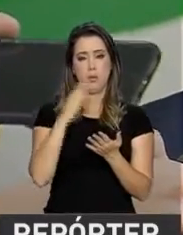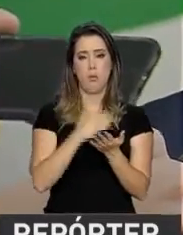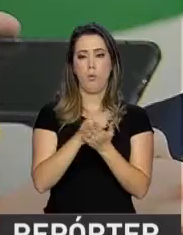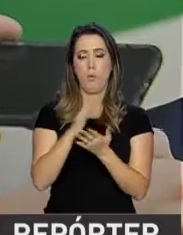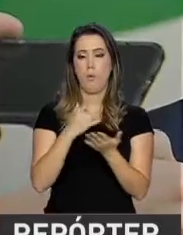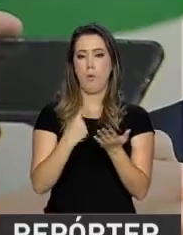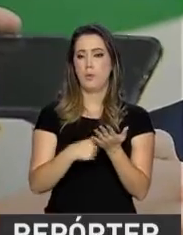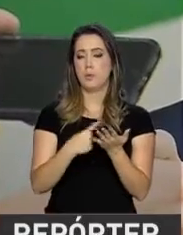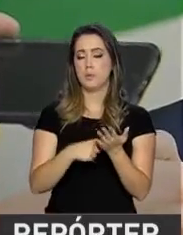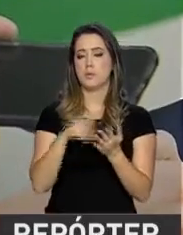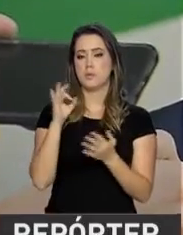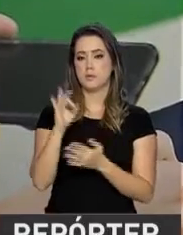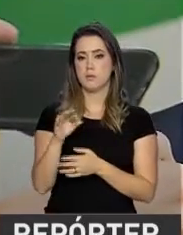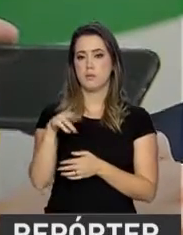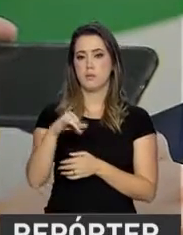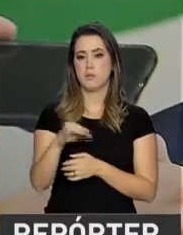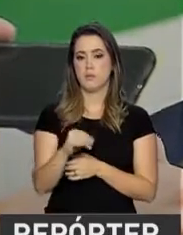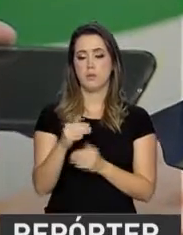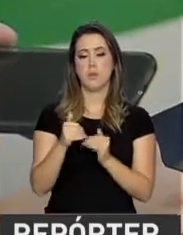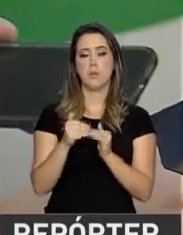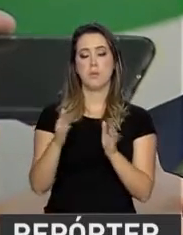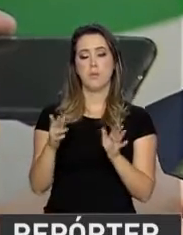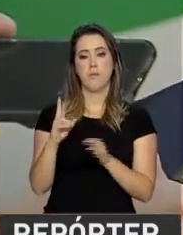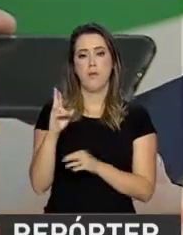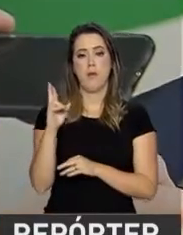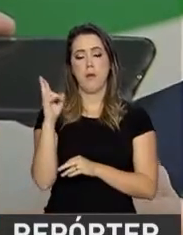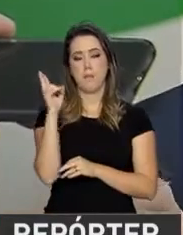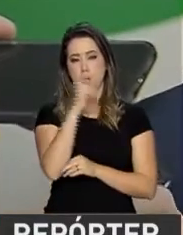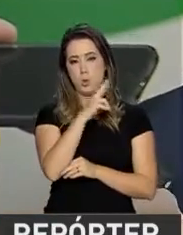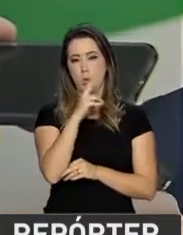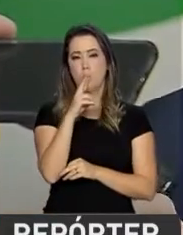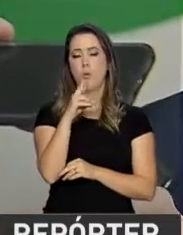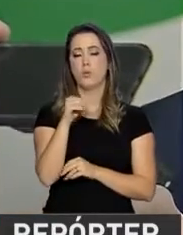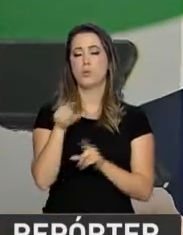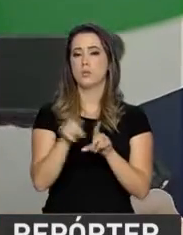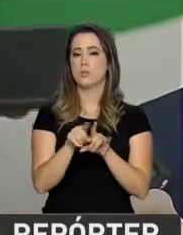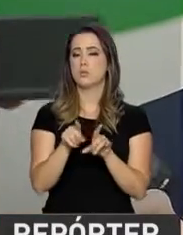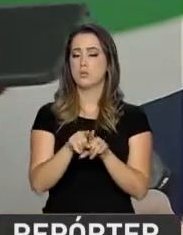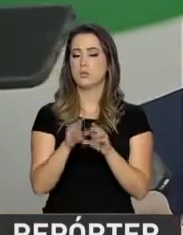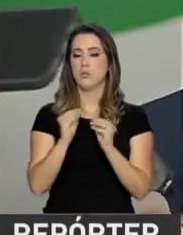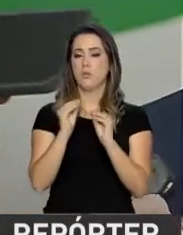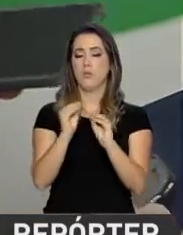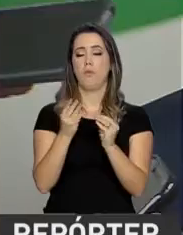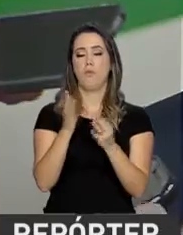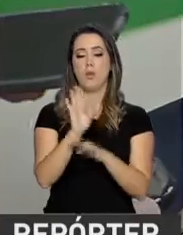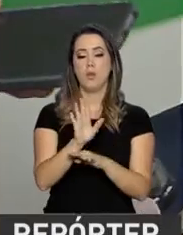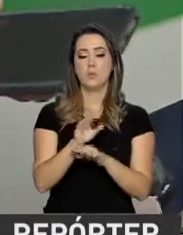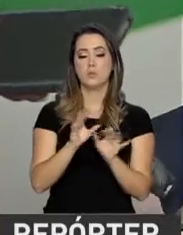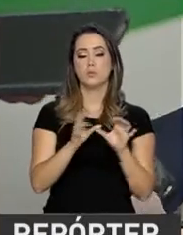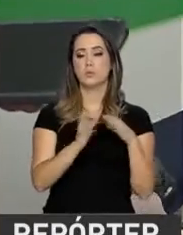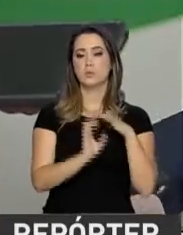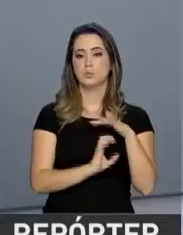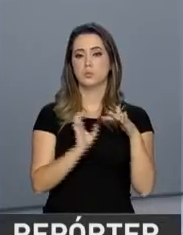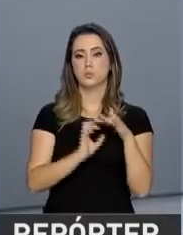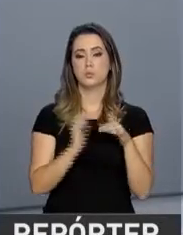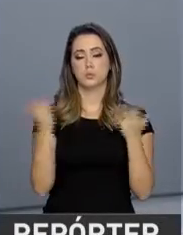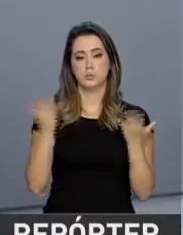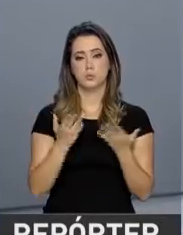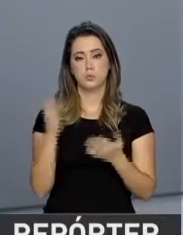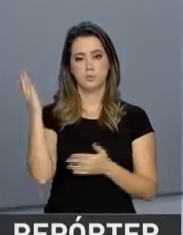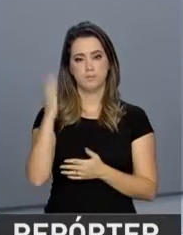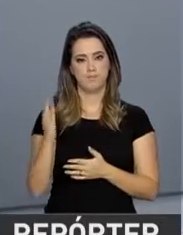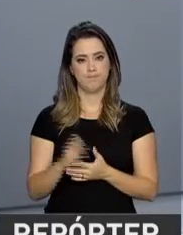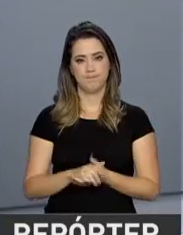da reabertura da da rússia também o que vai trazer algum alento a este setor estão tão deprimidos hoje e